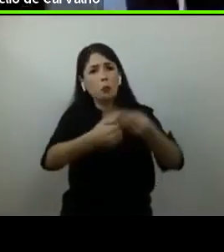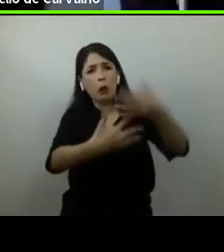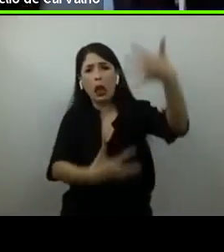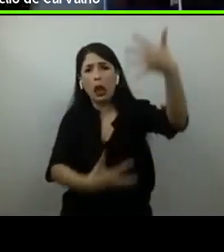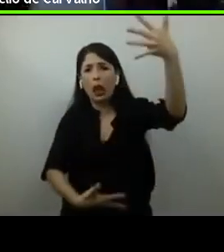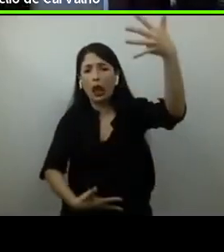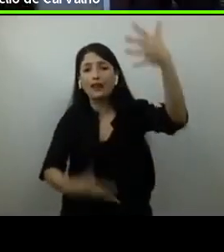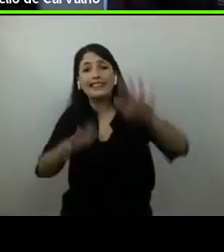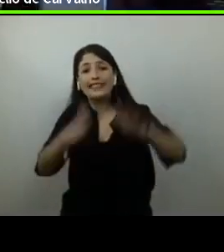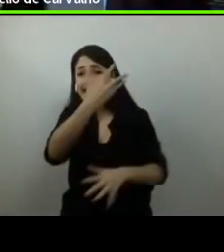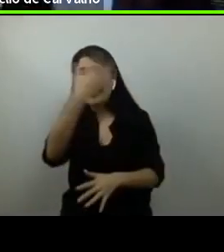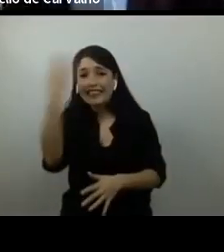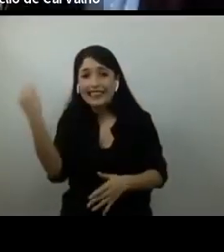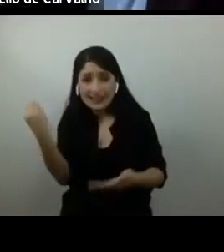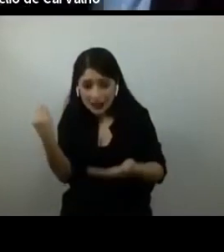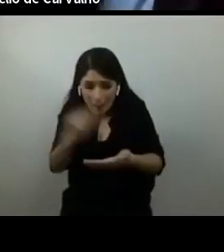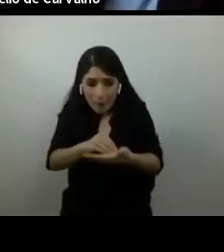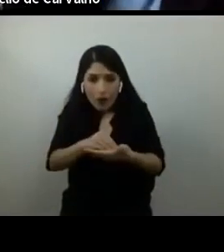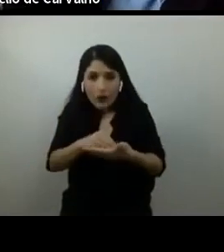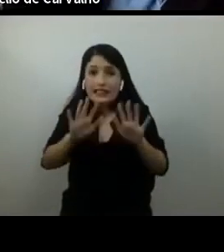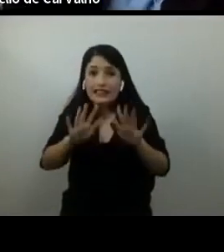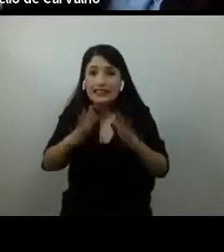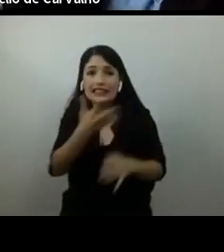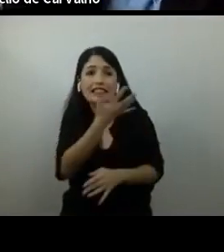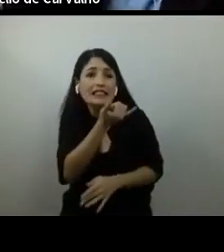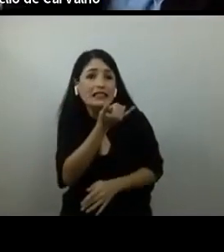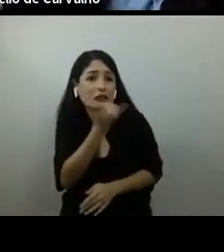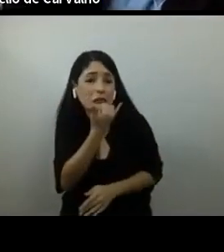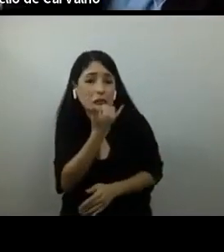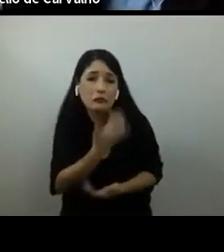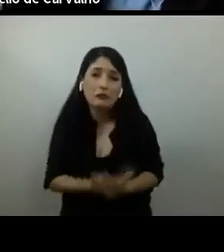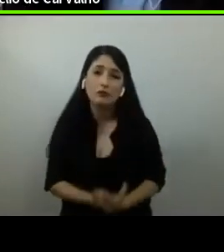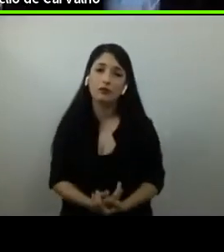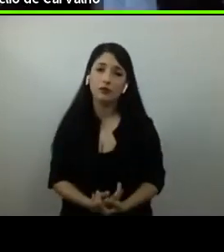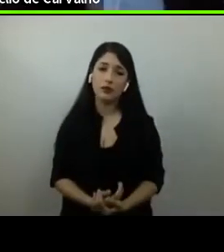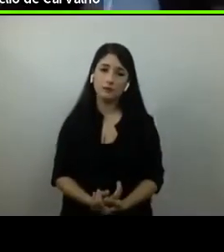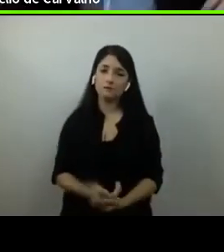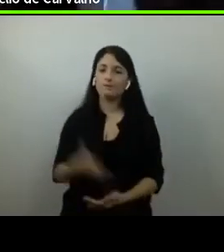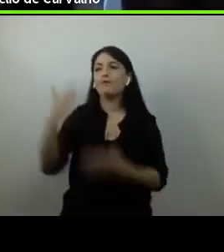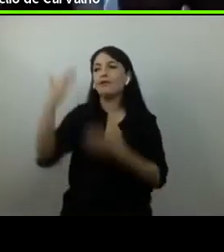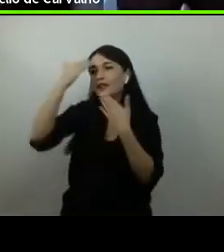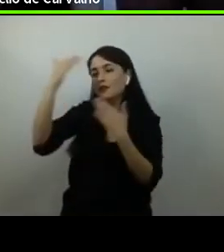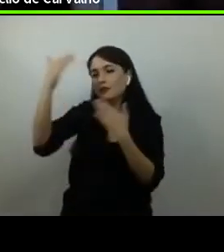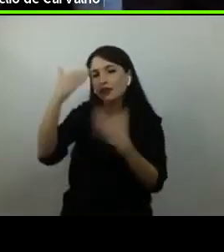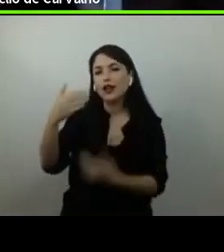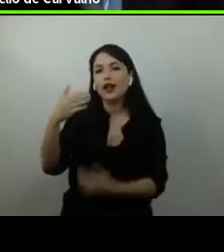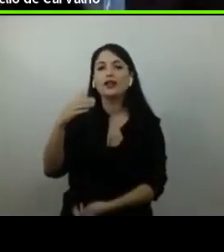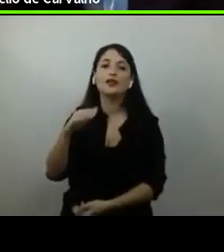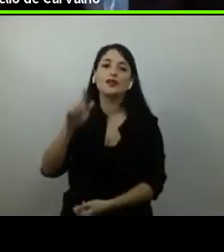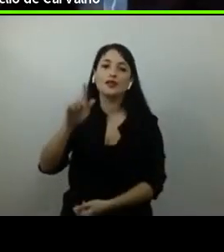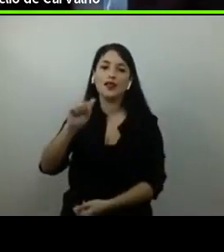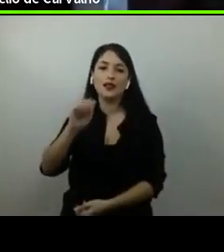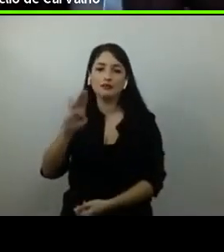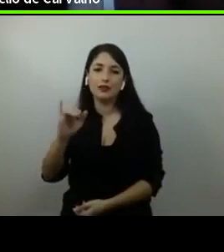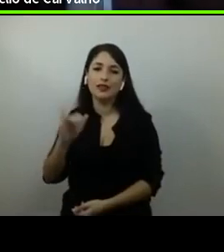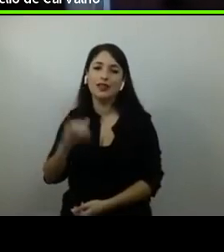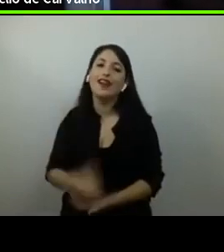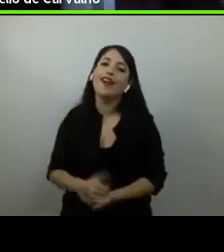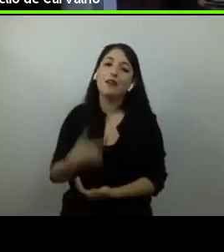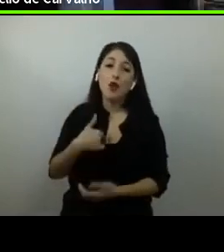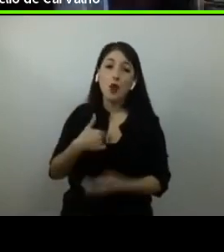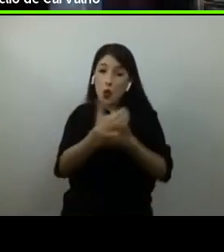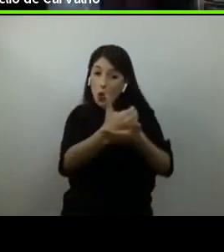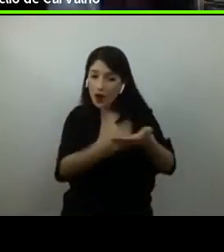gravar aqui no celular, depois qualquer coisa eu falo, Marco. Passar para você. Imagina. Obrigado, Gabi. O meu currículo seguramente é menor do que a sua generosidade,